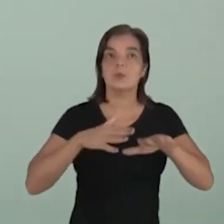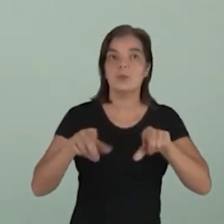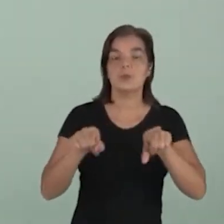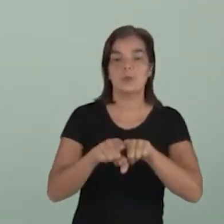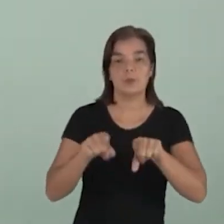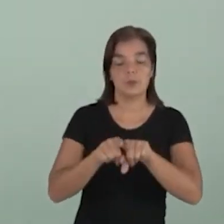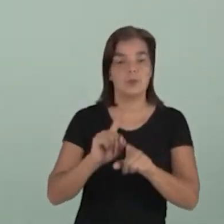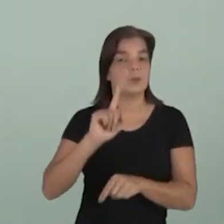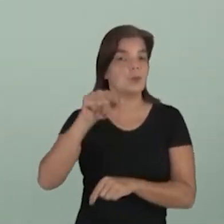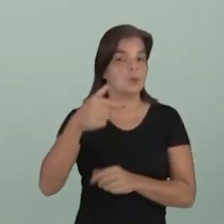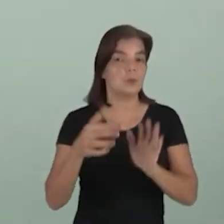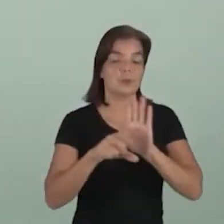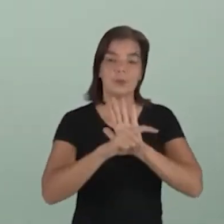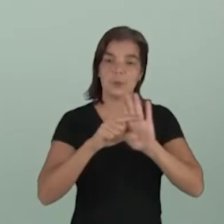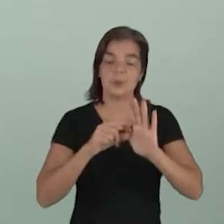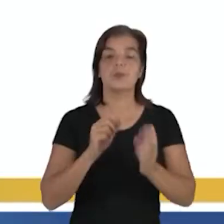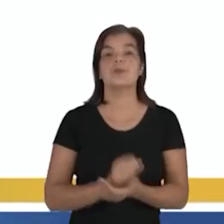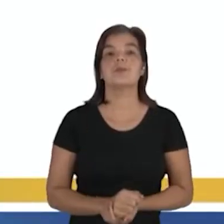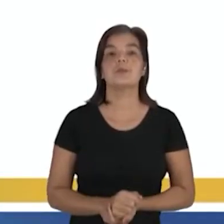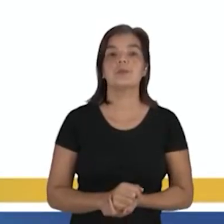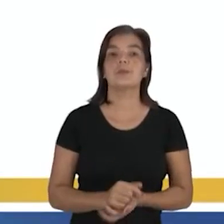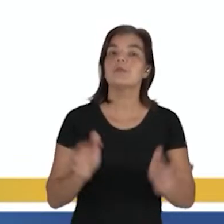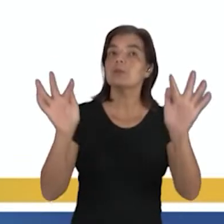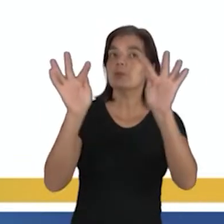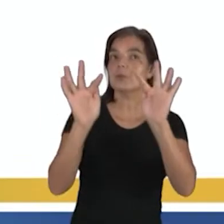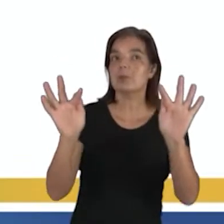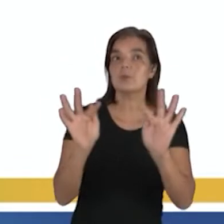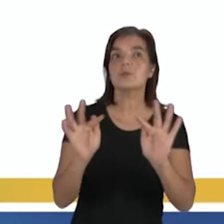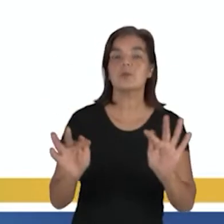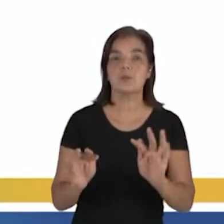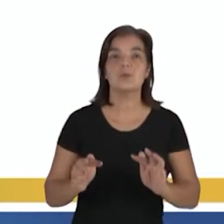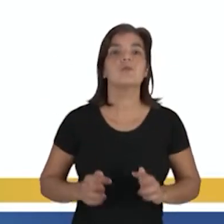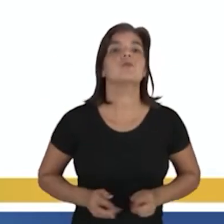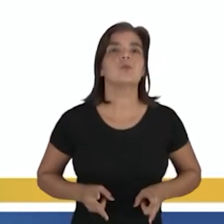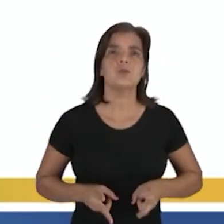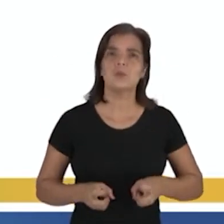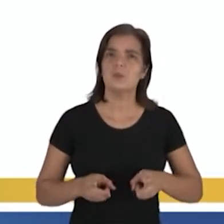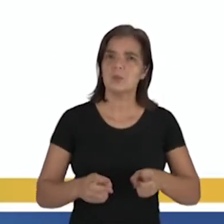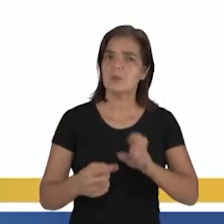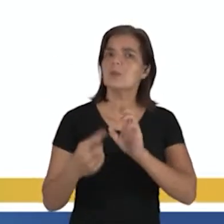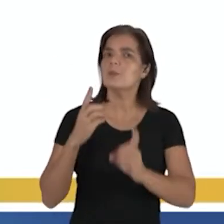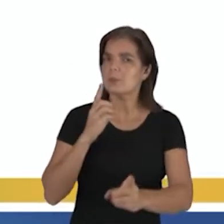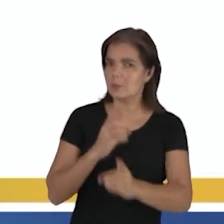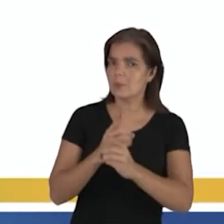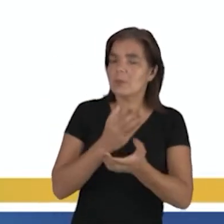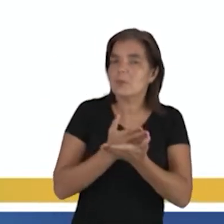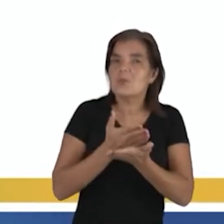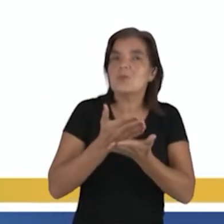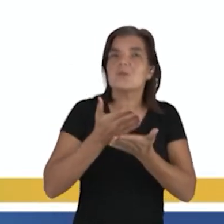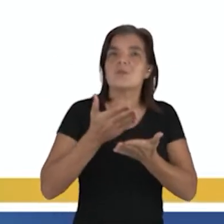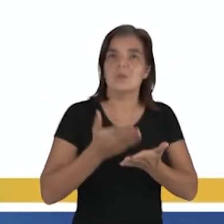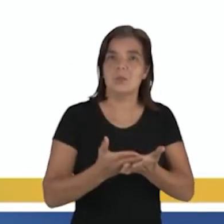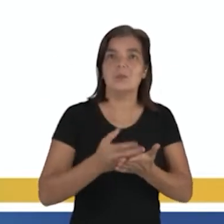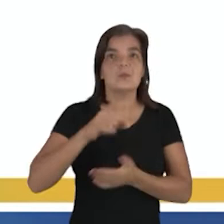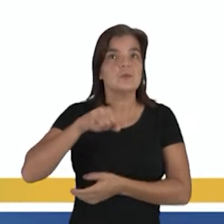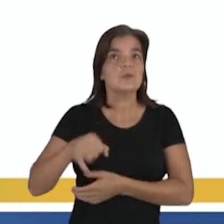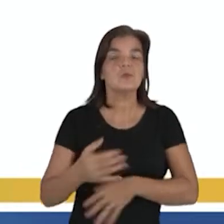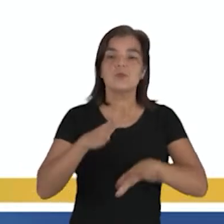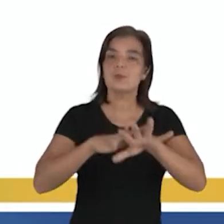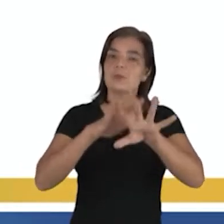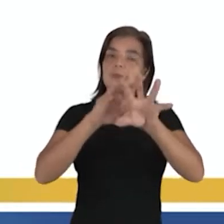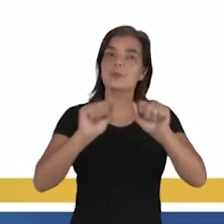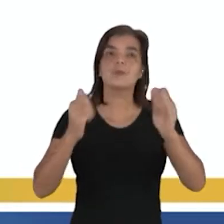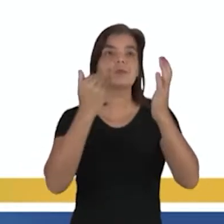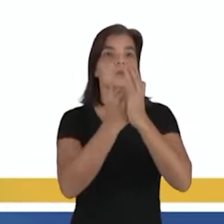ação. Olhem o próximo fragmento. Felizmente, quando a doença é detectada em fase inicial, a chance